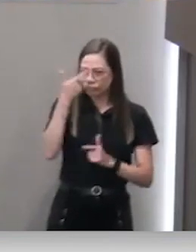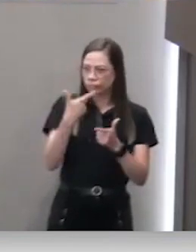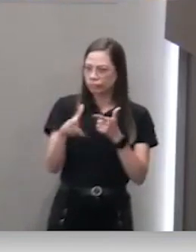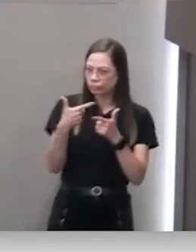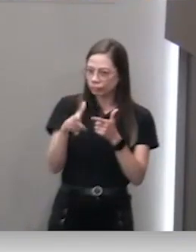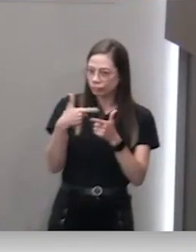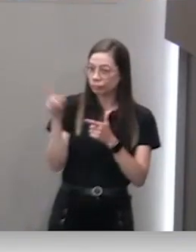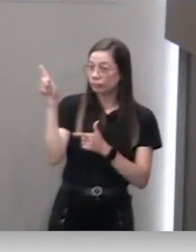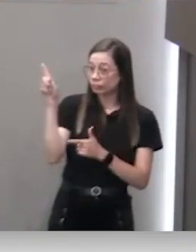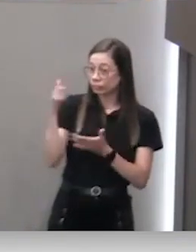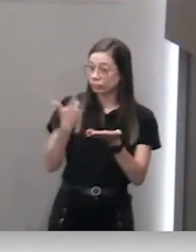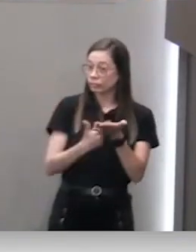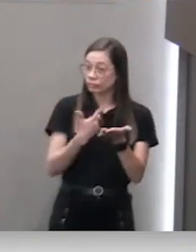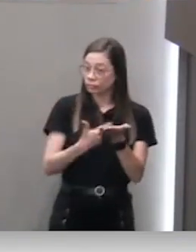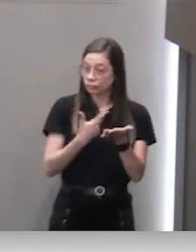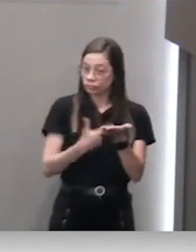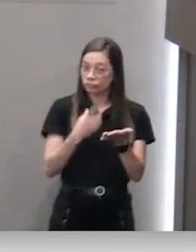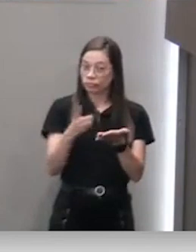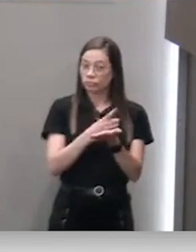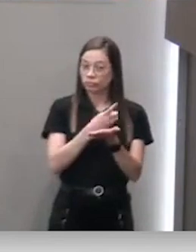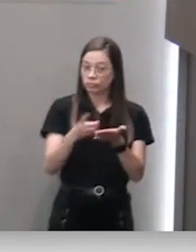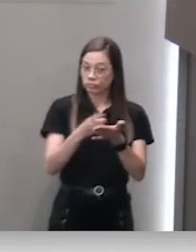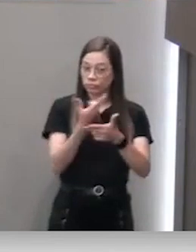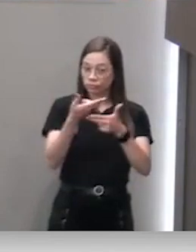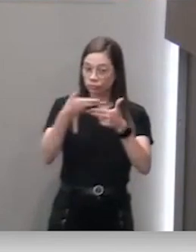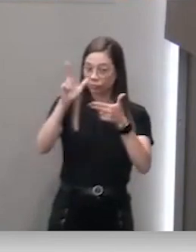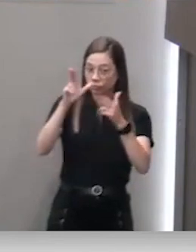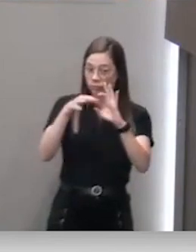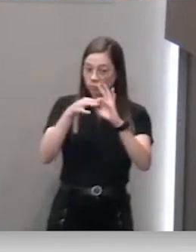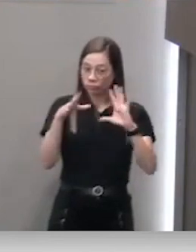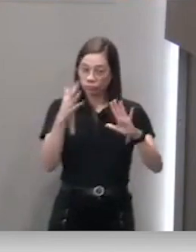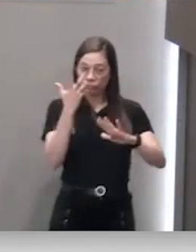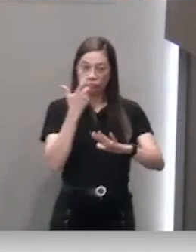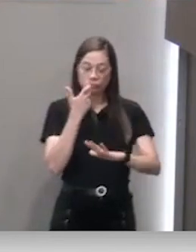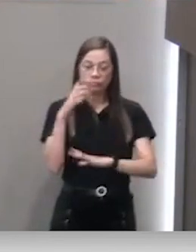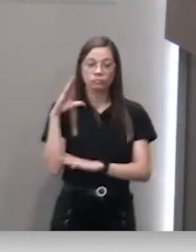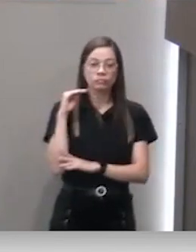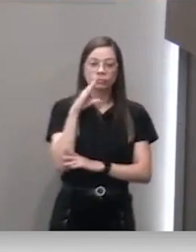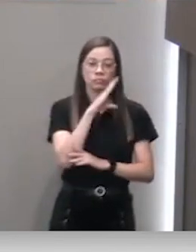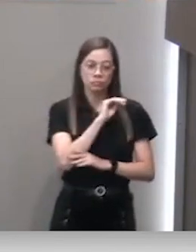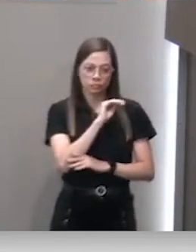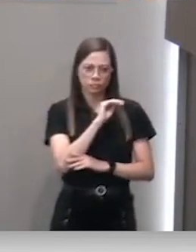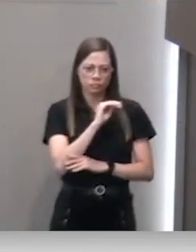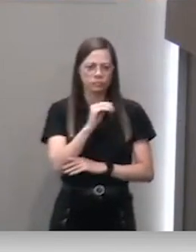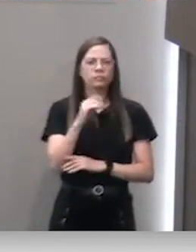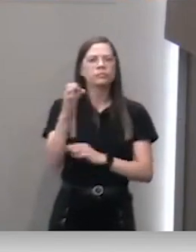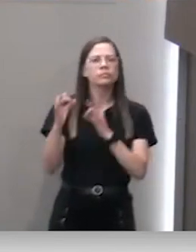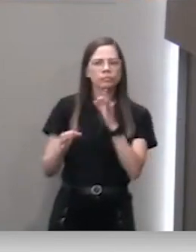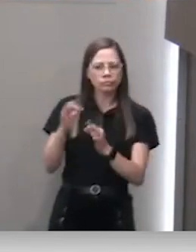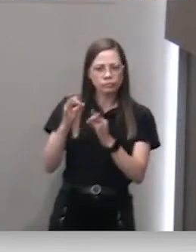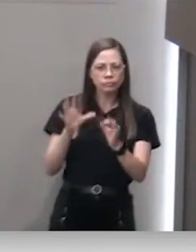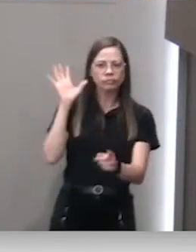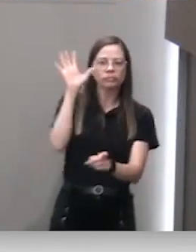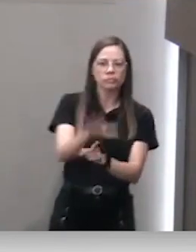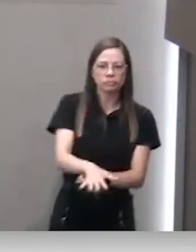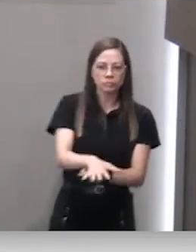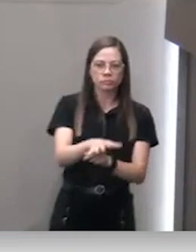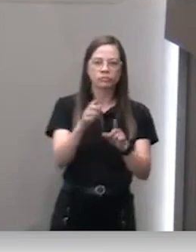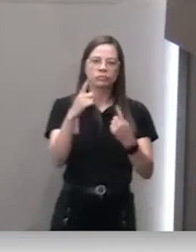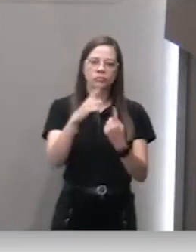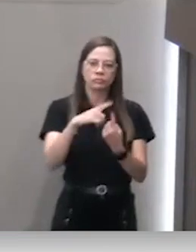um livro didático indicado pelo MEC para crianças e adolescentes. É justamente contra esse